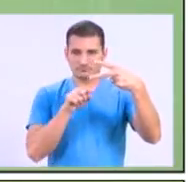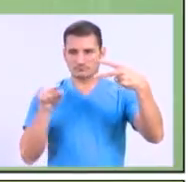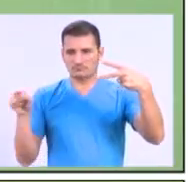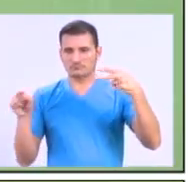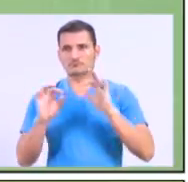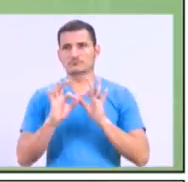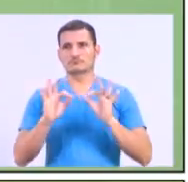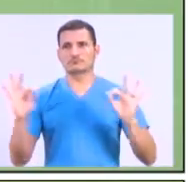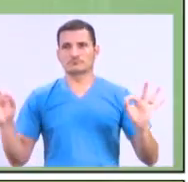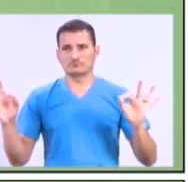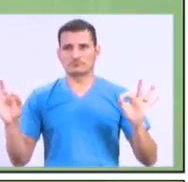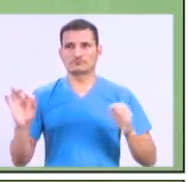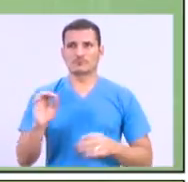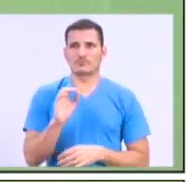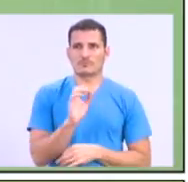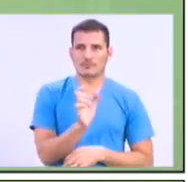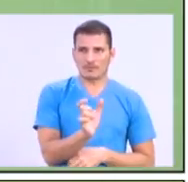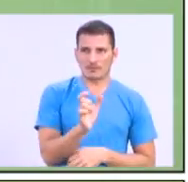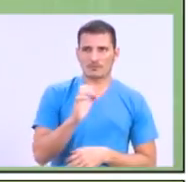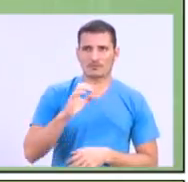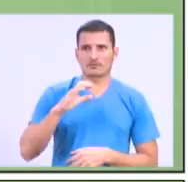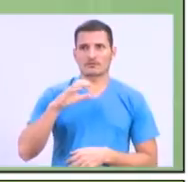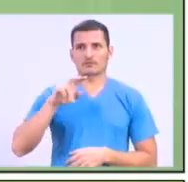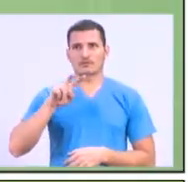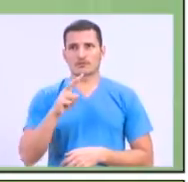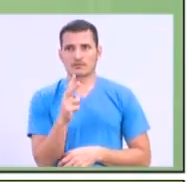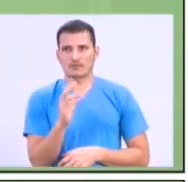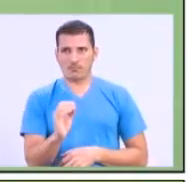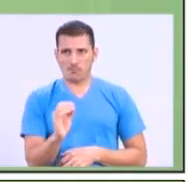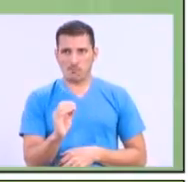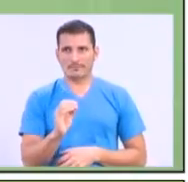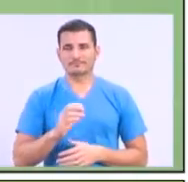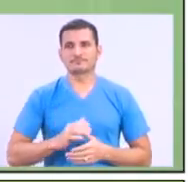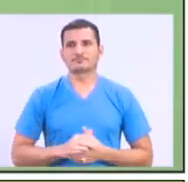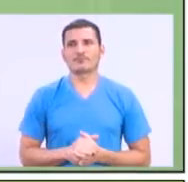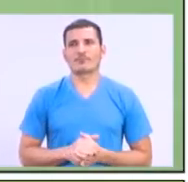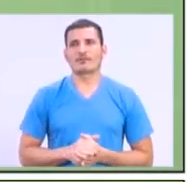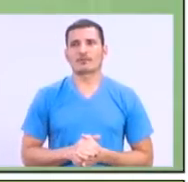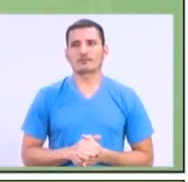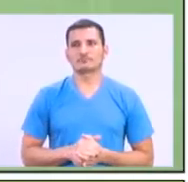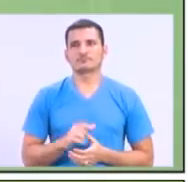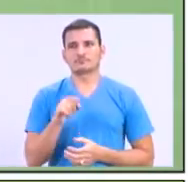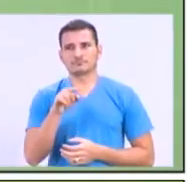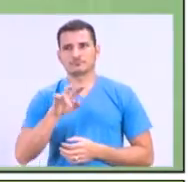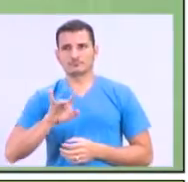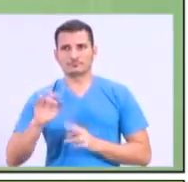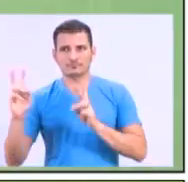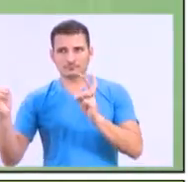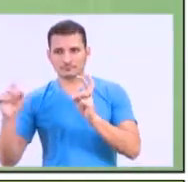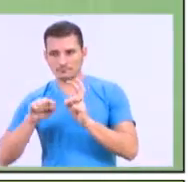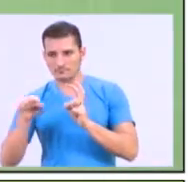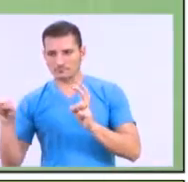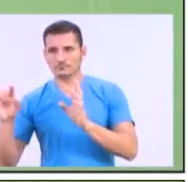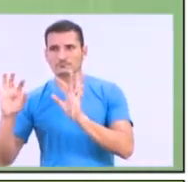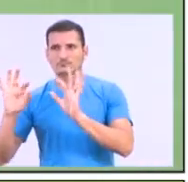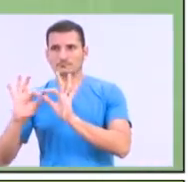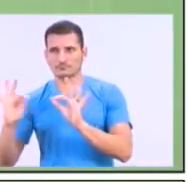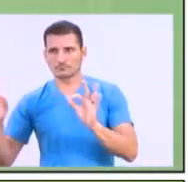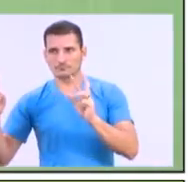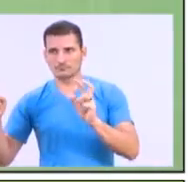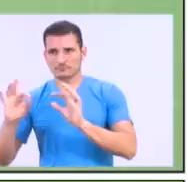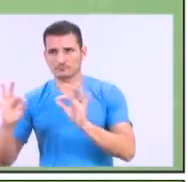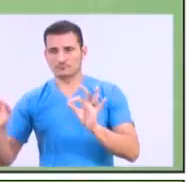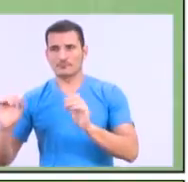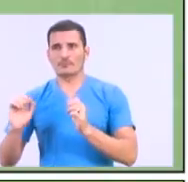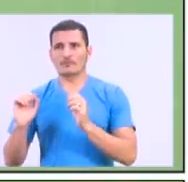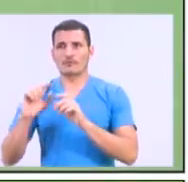nós temos o comando echo. Esse comando echo, ele vai imprimir a mensagem na tela. Técnico em informática